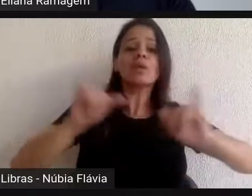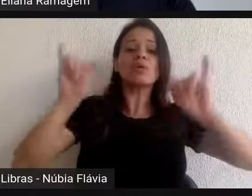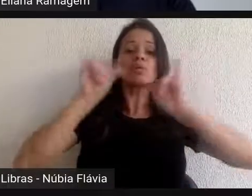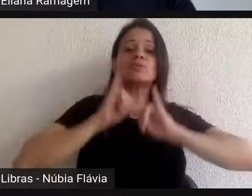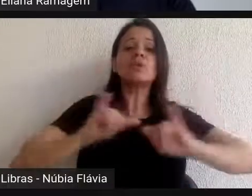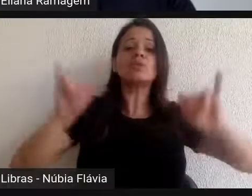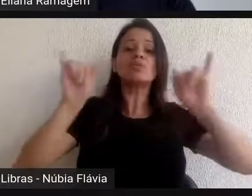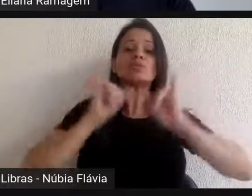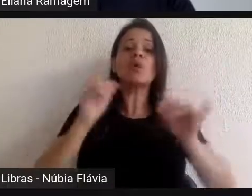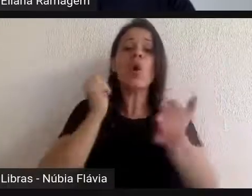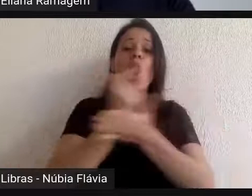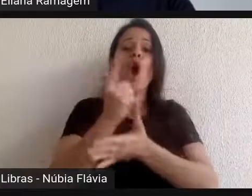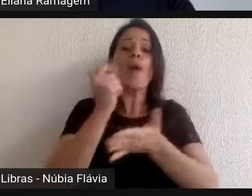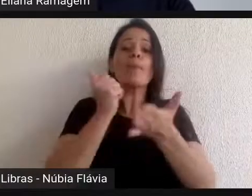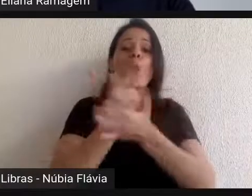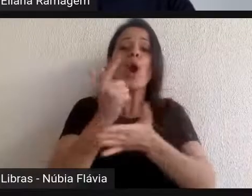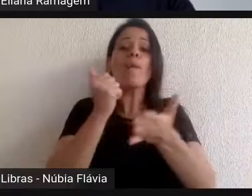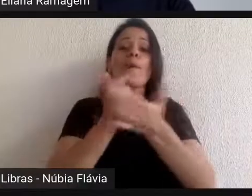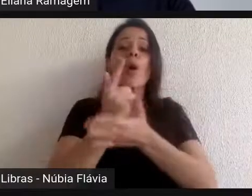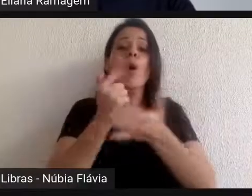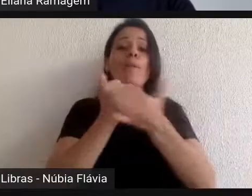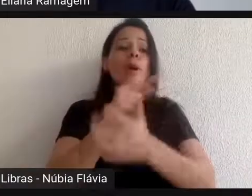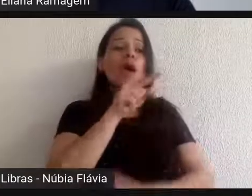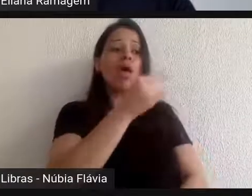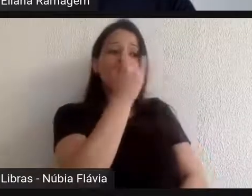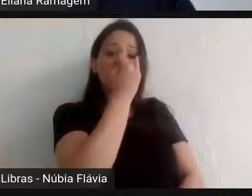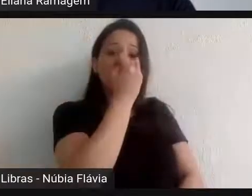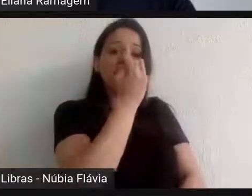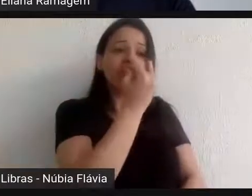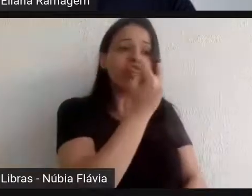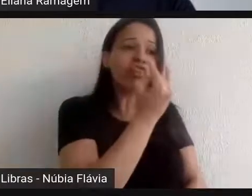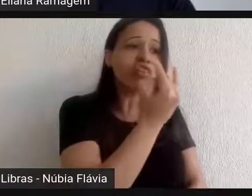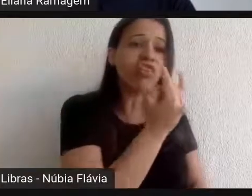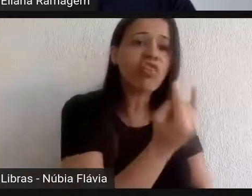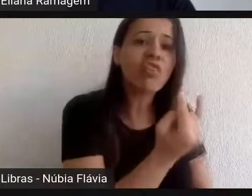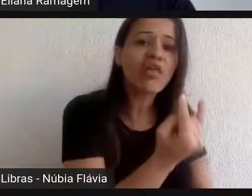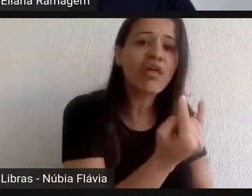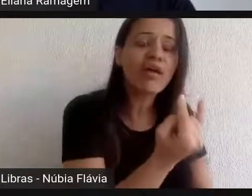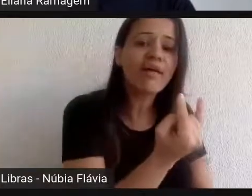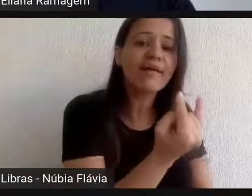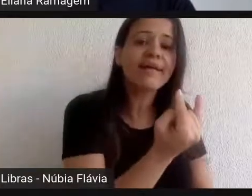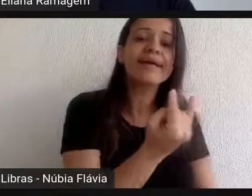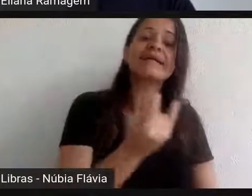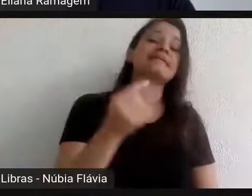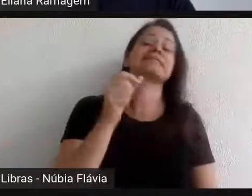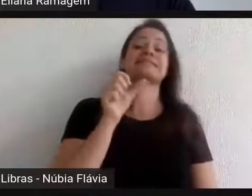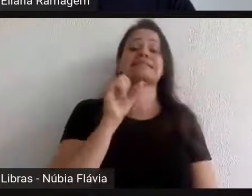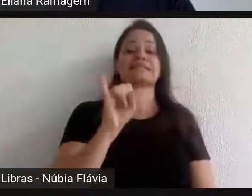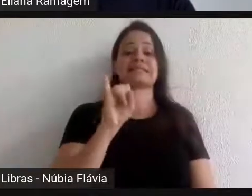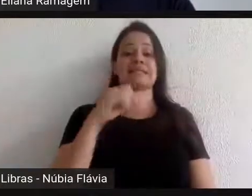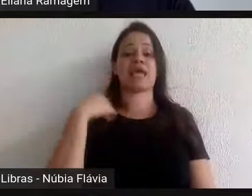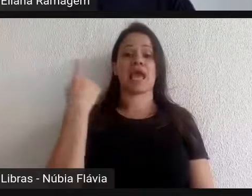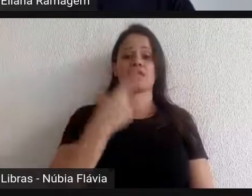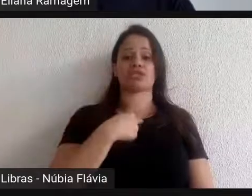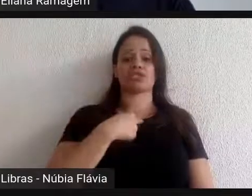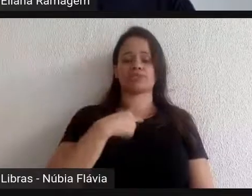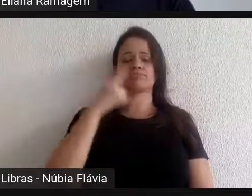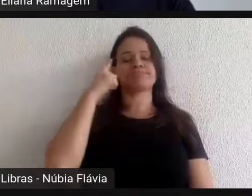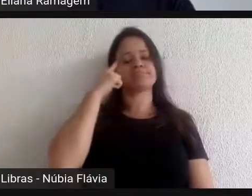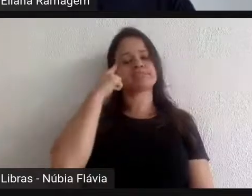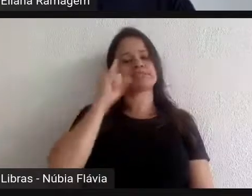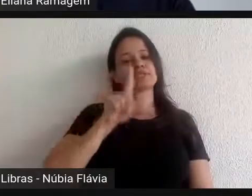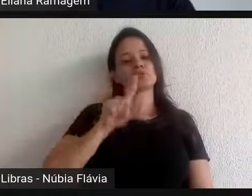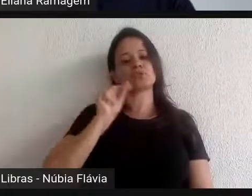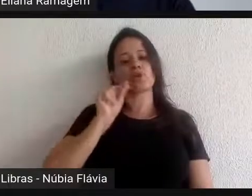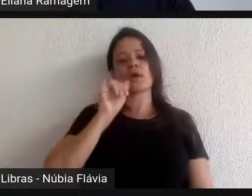isso interfere, né, indiretamente, ou talvez até diretamente, no que a gente escolhe, tá? Mesmo que a gente